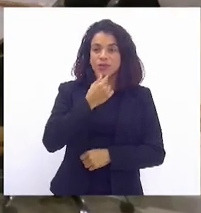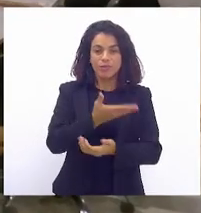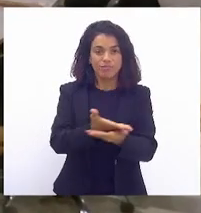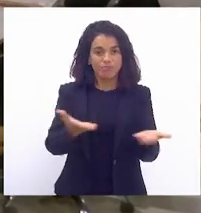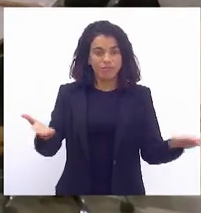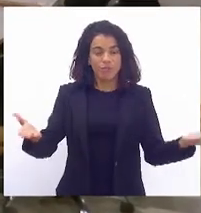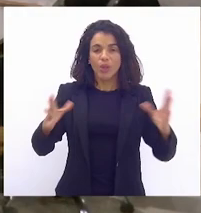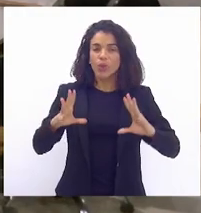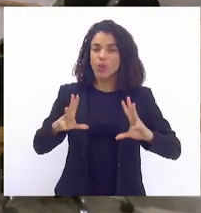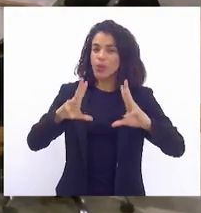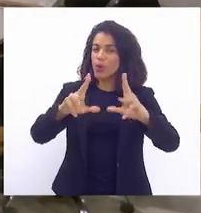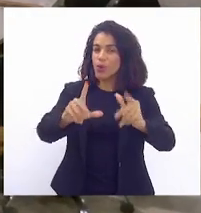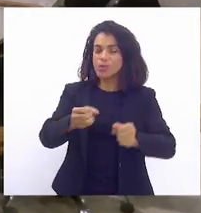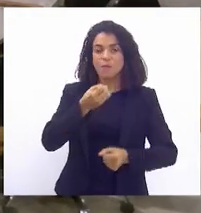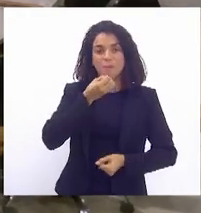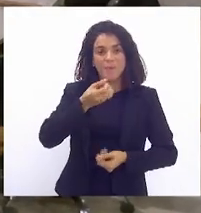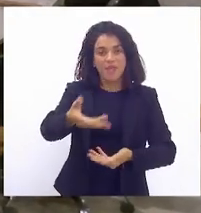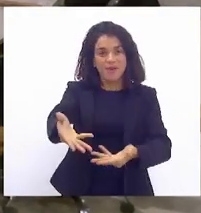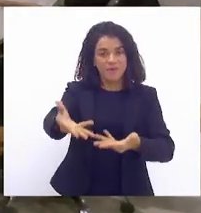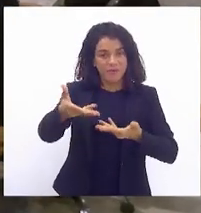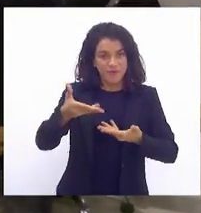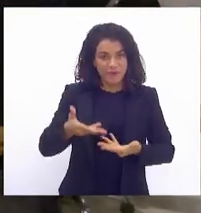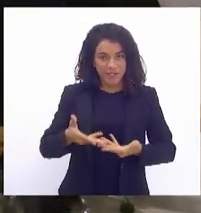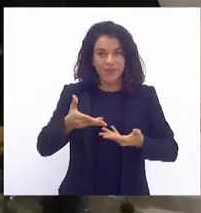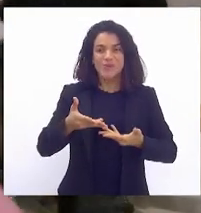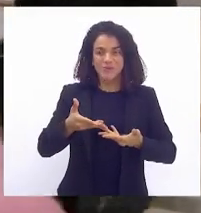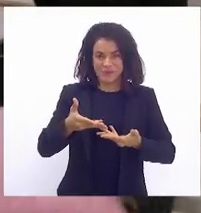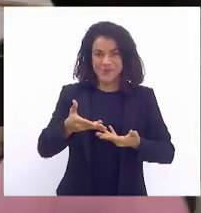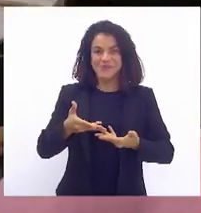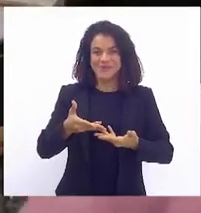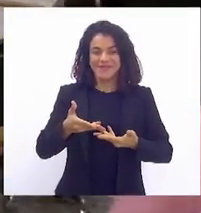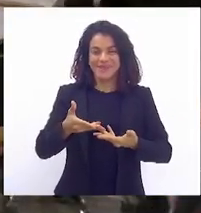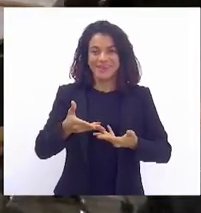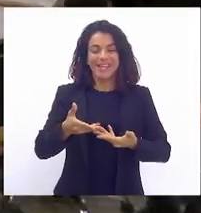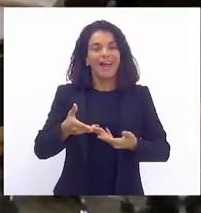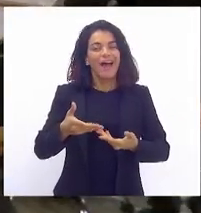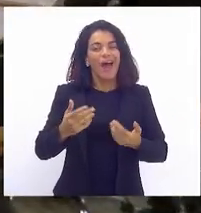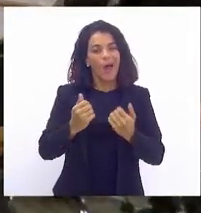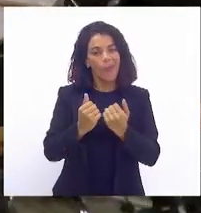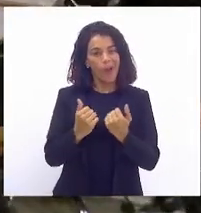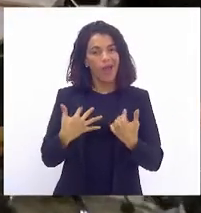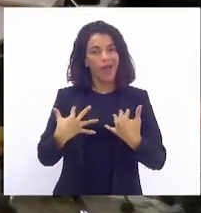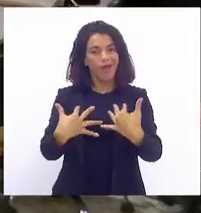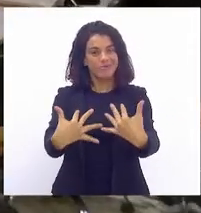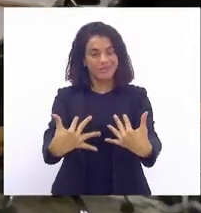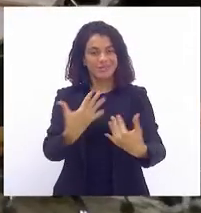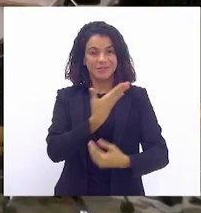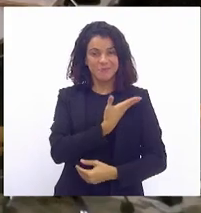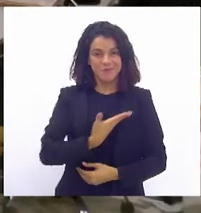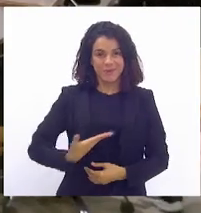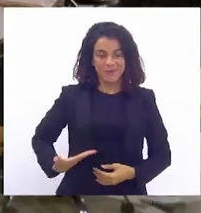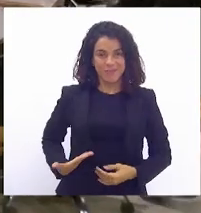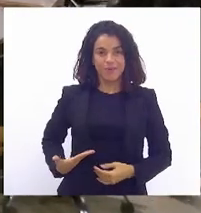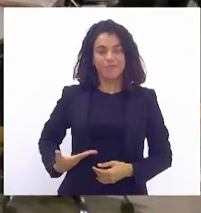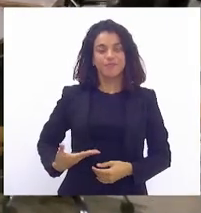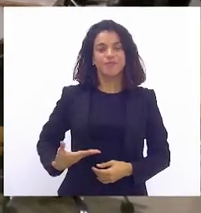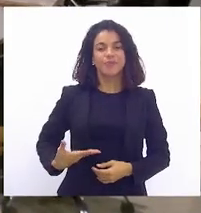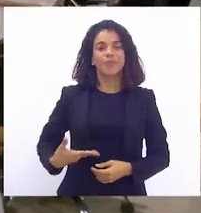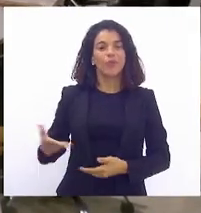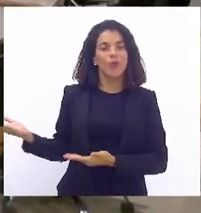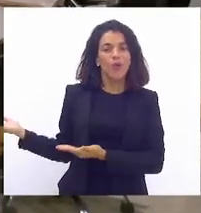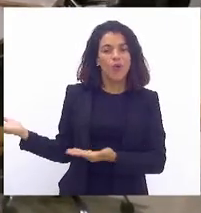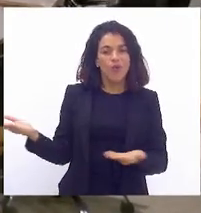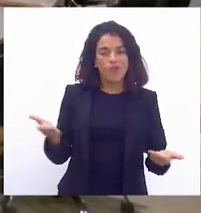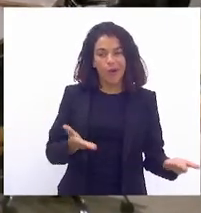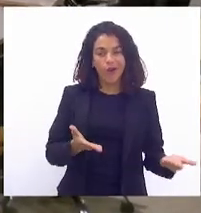Sejam todas bem-vindas e todos bem-vindos a essa audiência pública convocada,